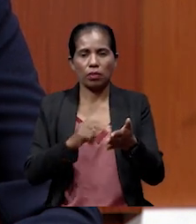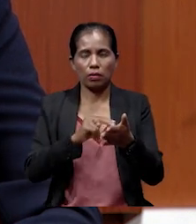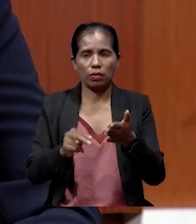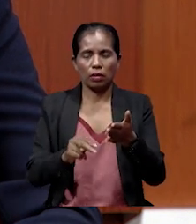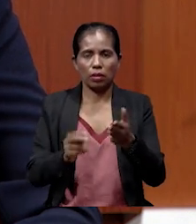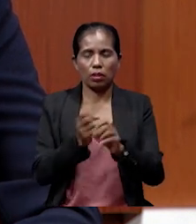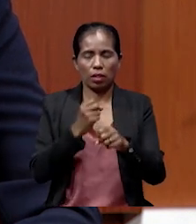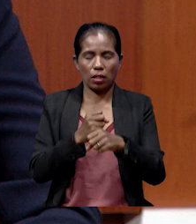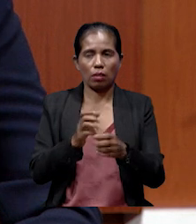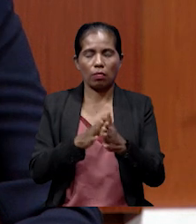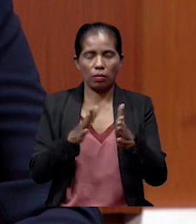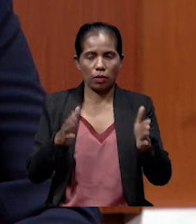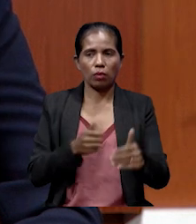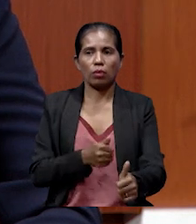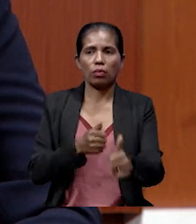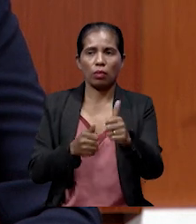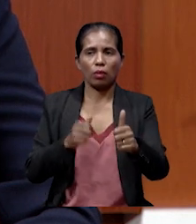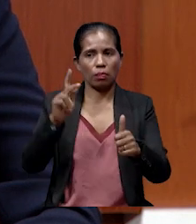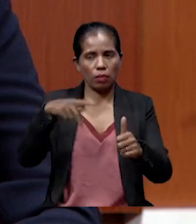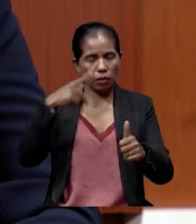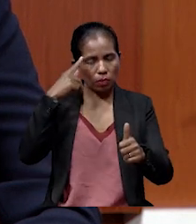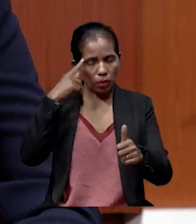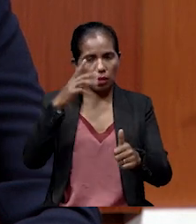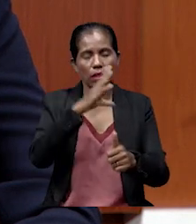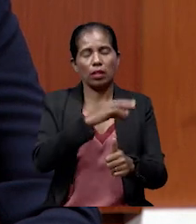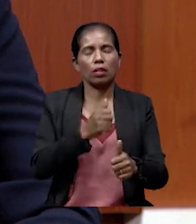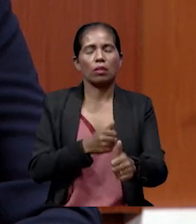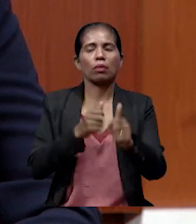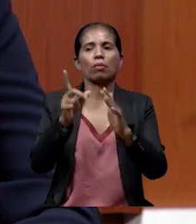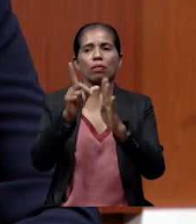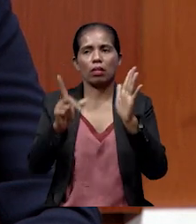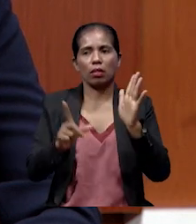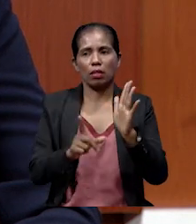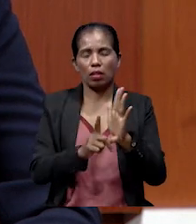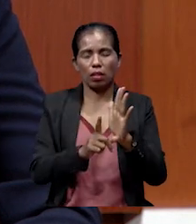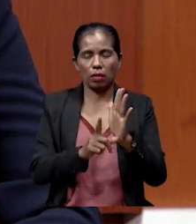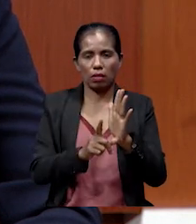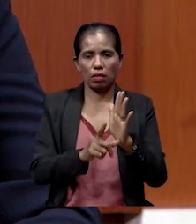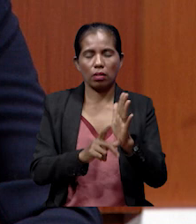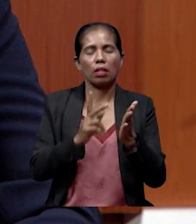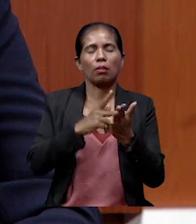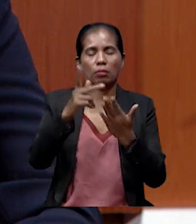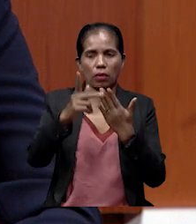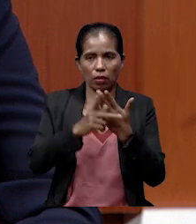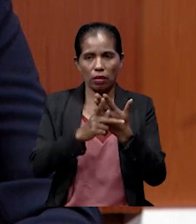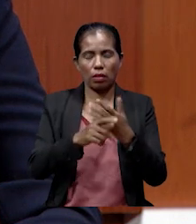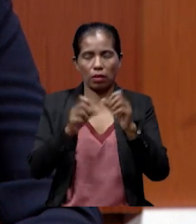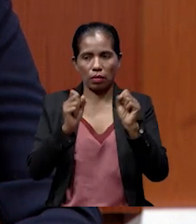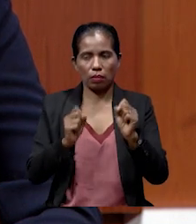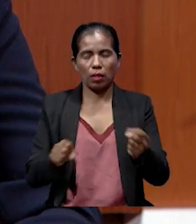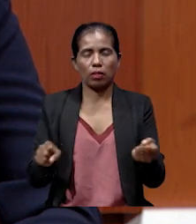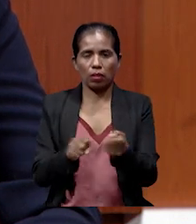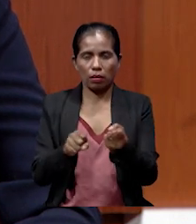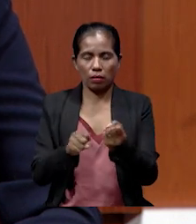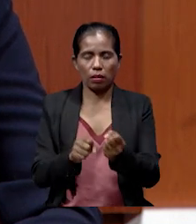habot tuir políticas, tuir leis, tuir programas nebe bele contribui a